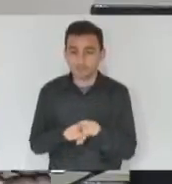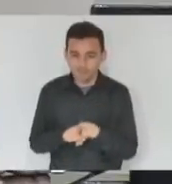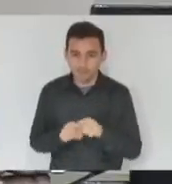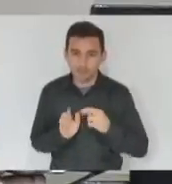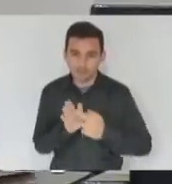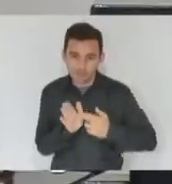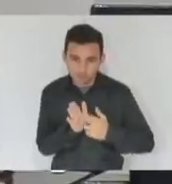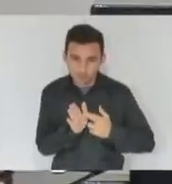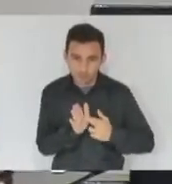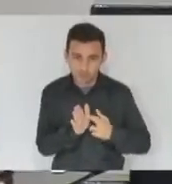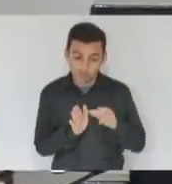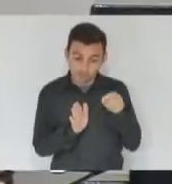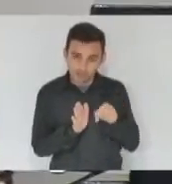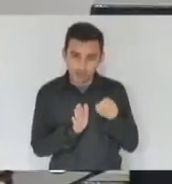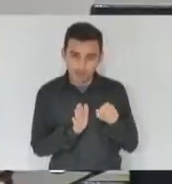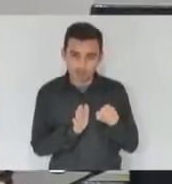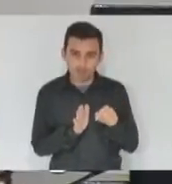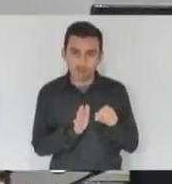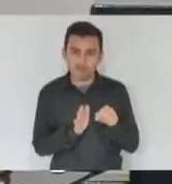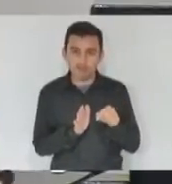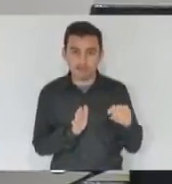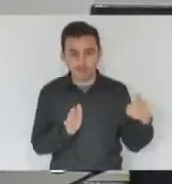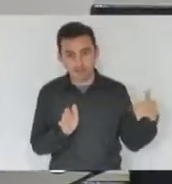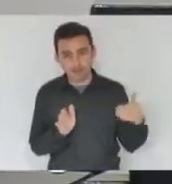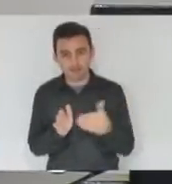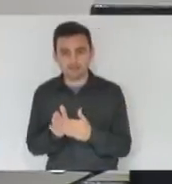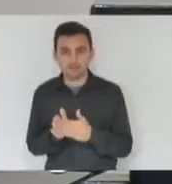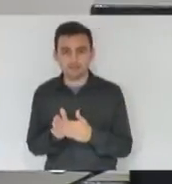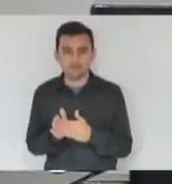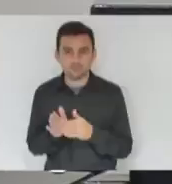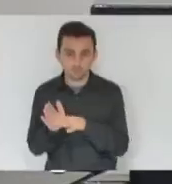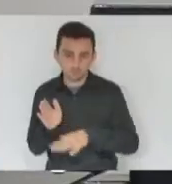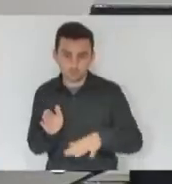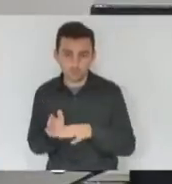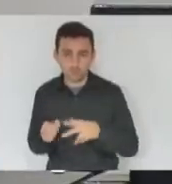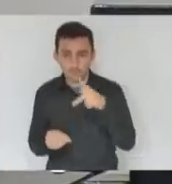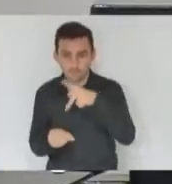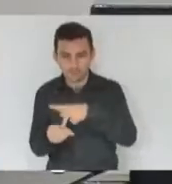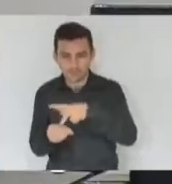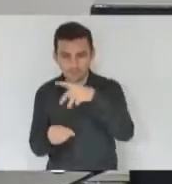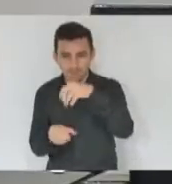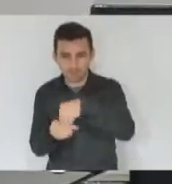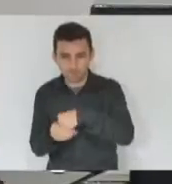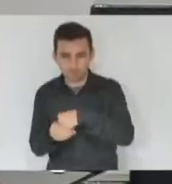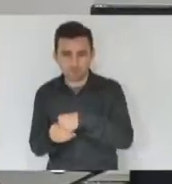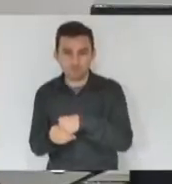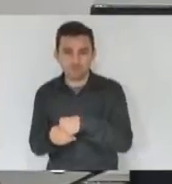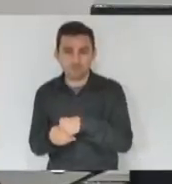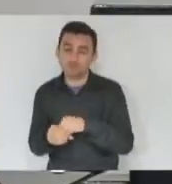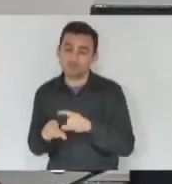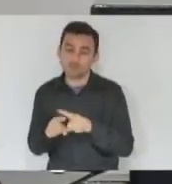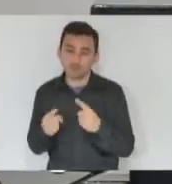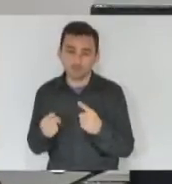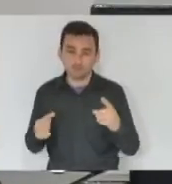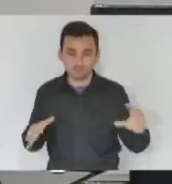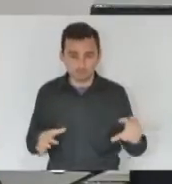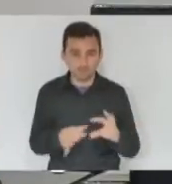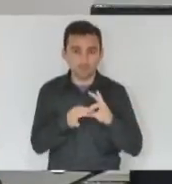integrando esse complexo rodoviário, além de Papanduva. Então, ligou a BR-116 com